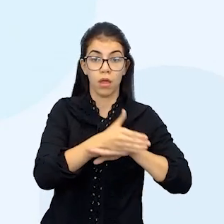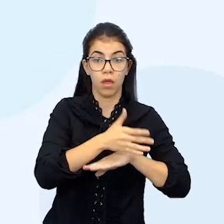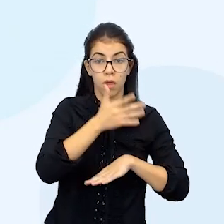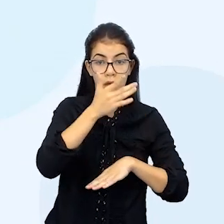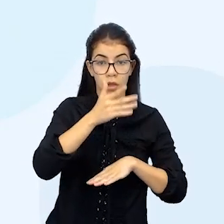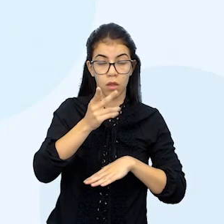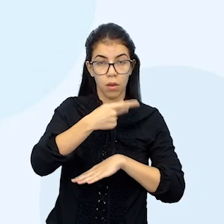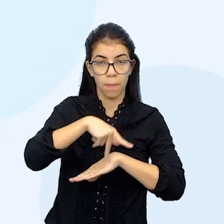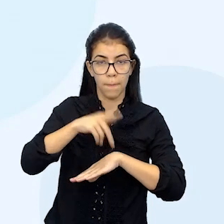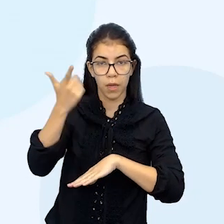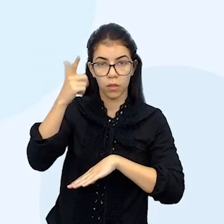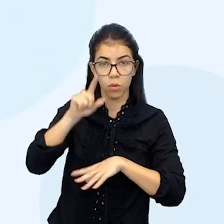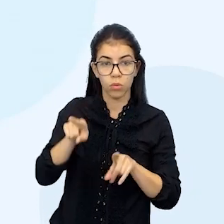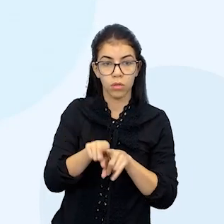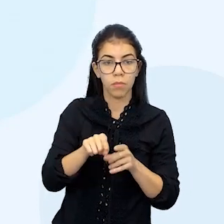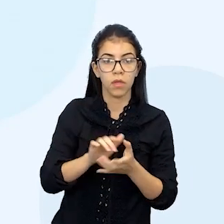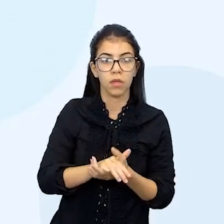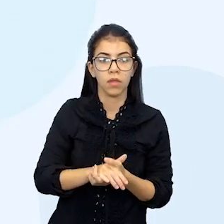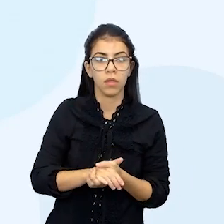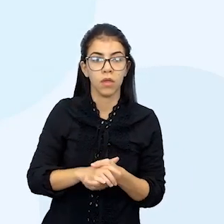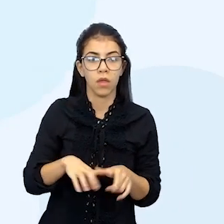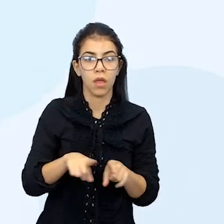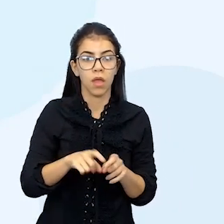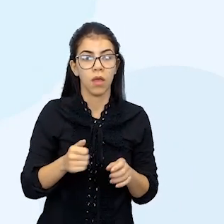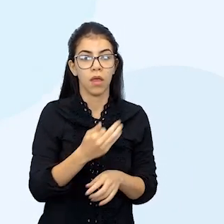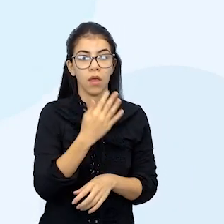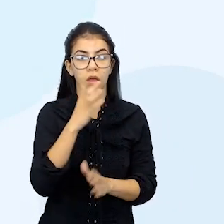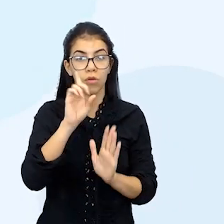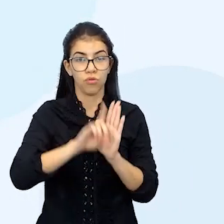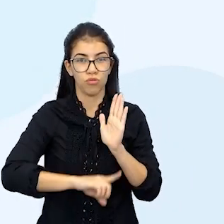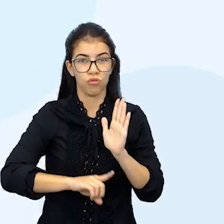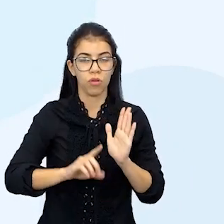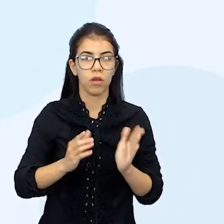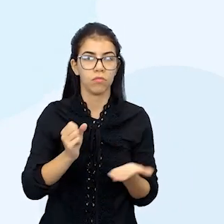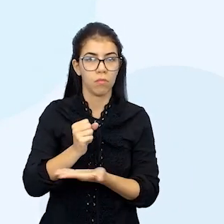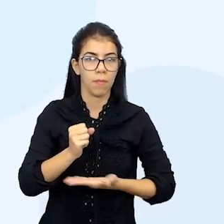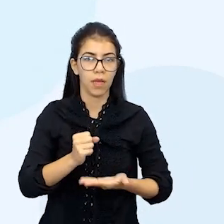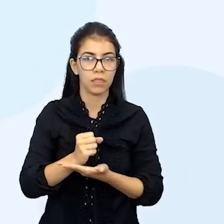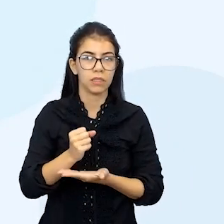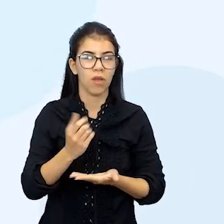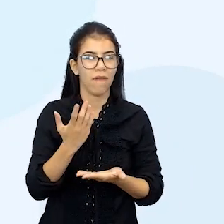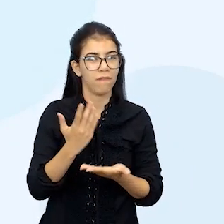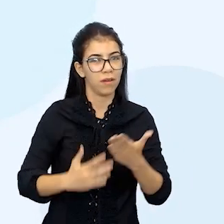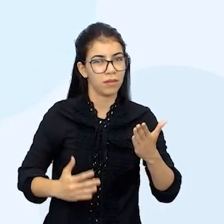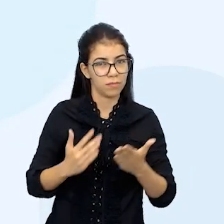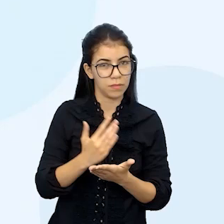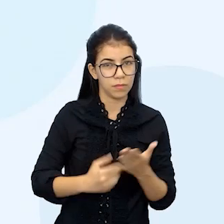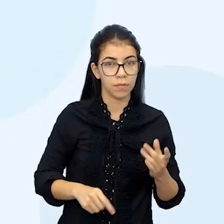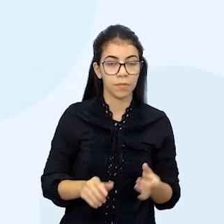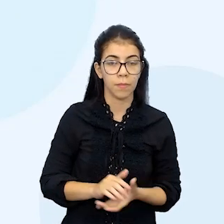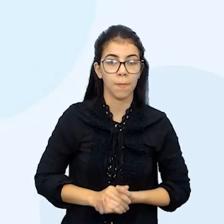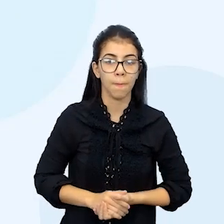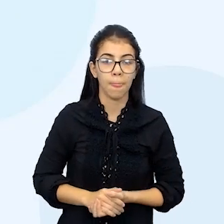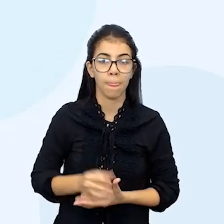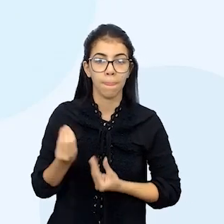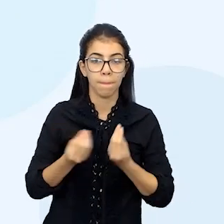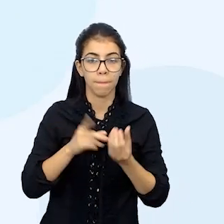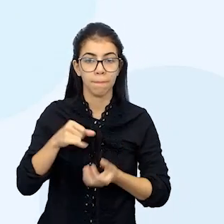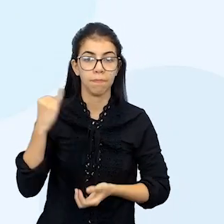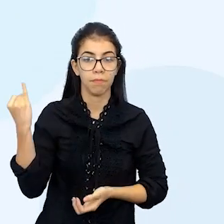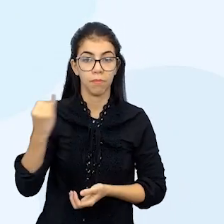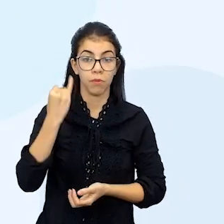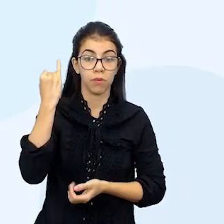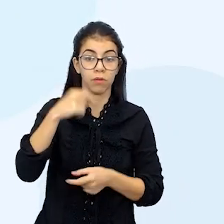no país, ela faz com que uma série de direitos básicos sejam violados. Então, quão importante é essa